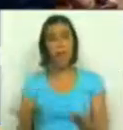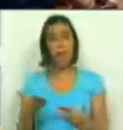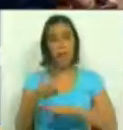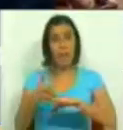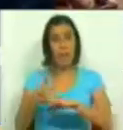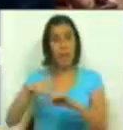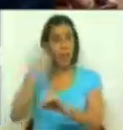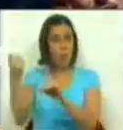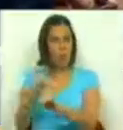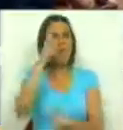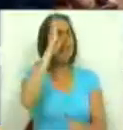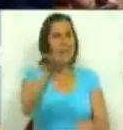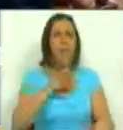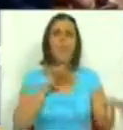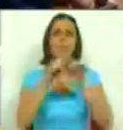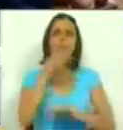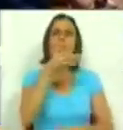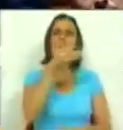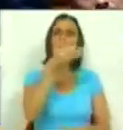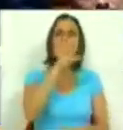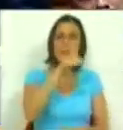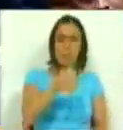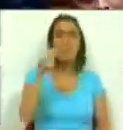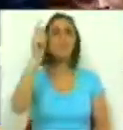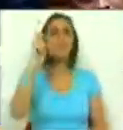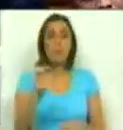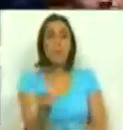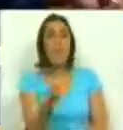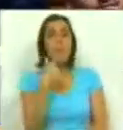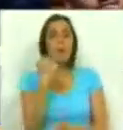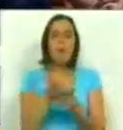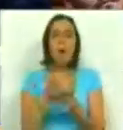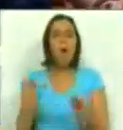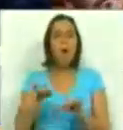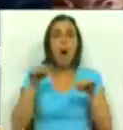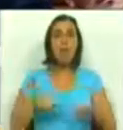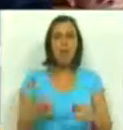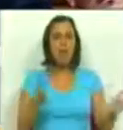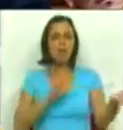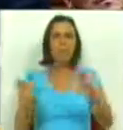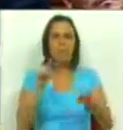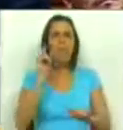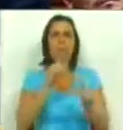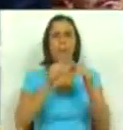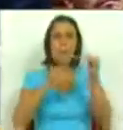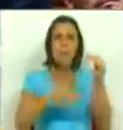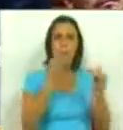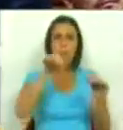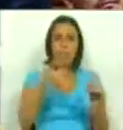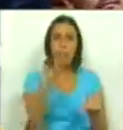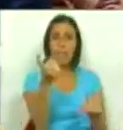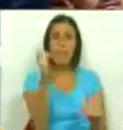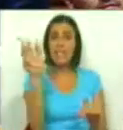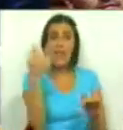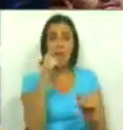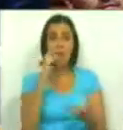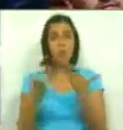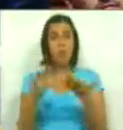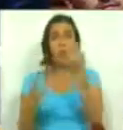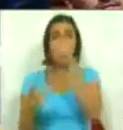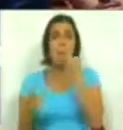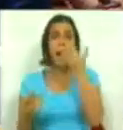ano? Sabem ainda os deputados do PCP e do Bloco de Esquerda que um medicamento genérico custa hoje, em média, menos 4,15 euros do